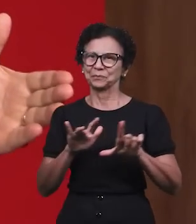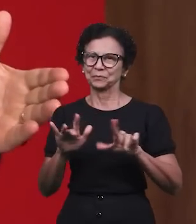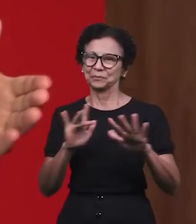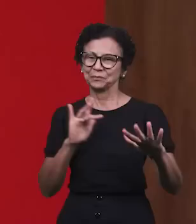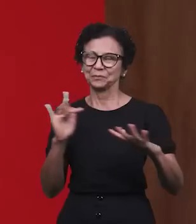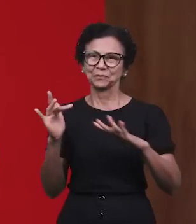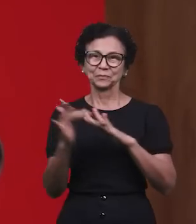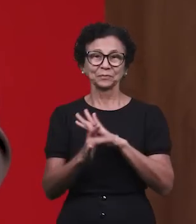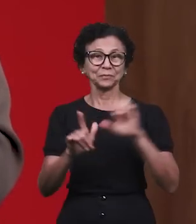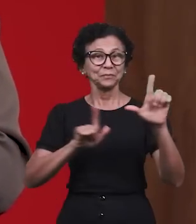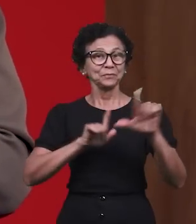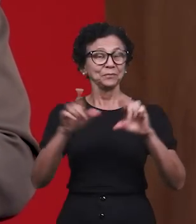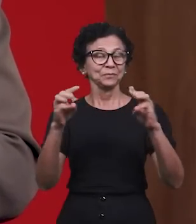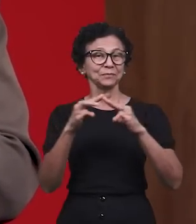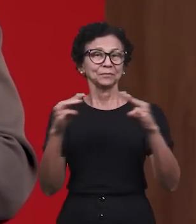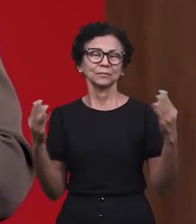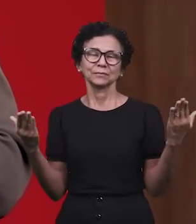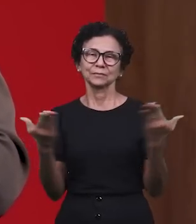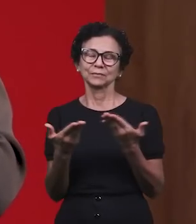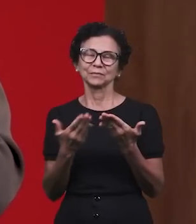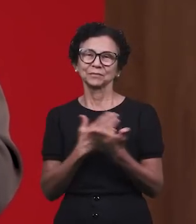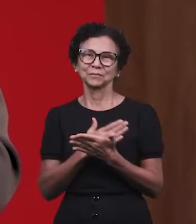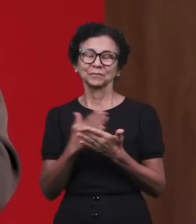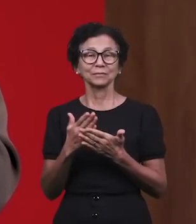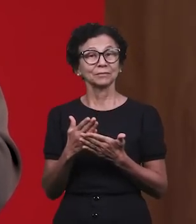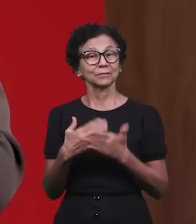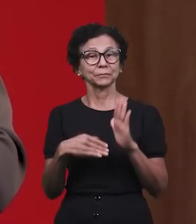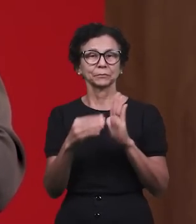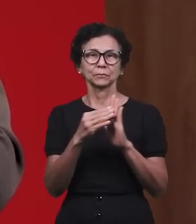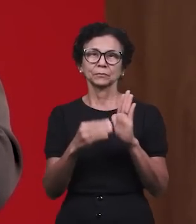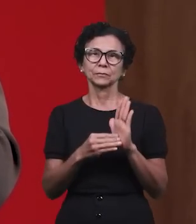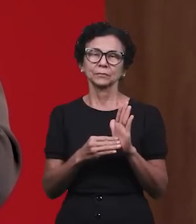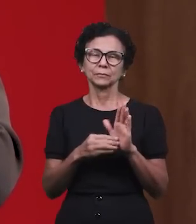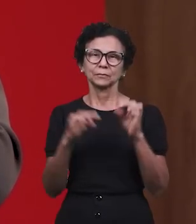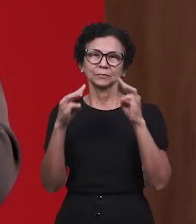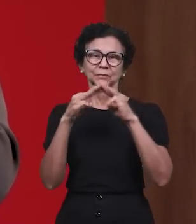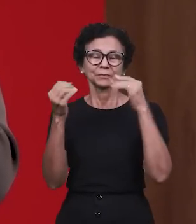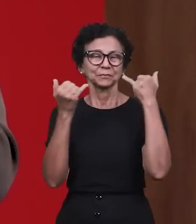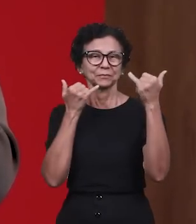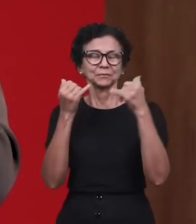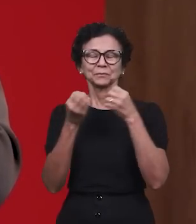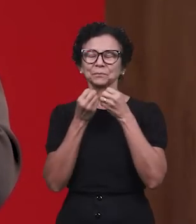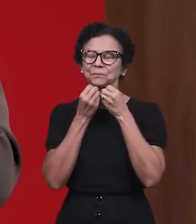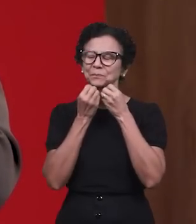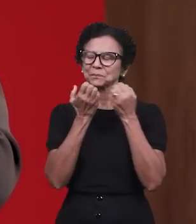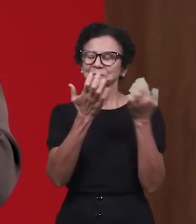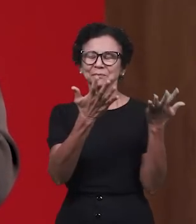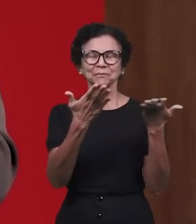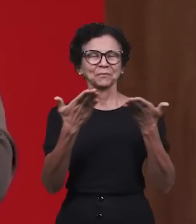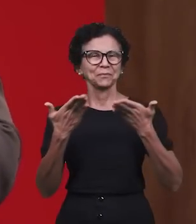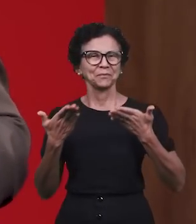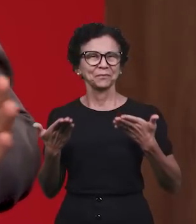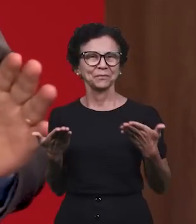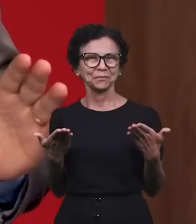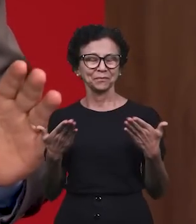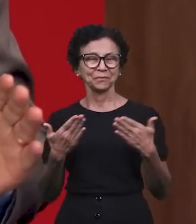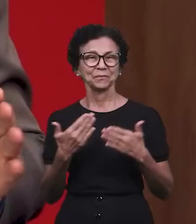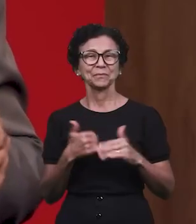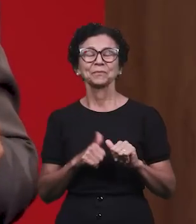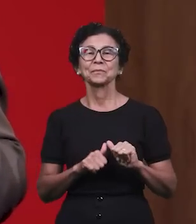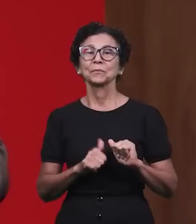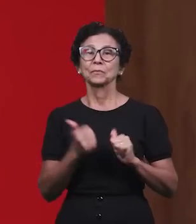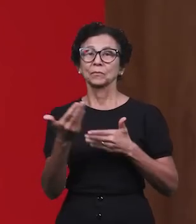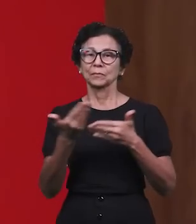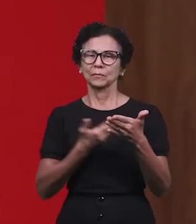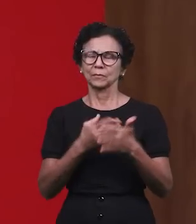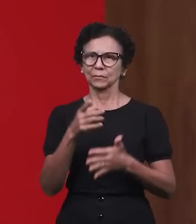nossa TV Manaim, e agora estamos entrando com mais um conteúdo, é o Manaim News. Seja muito bem-vindo, a partir de agora nós vamos compartilhar